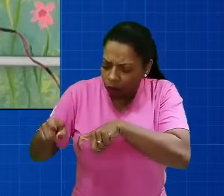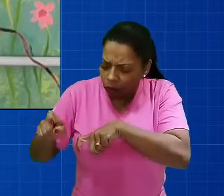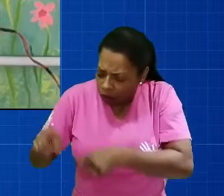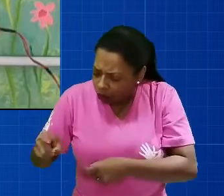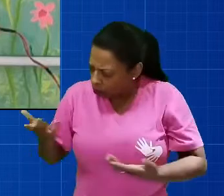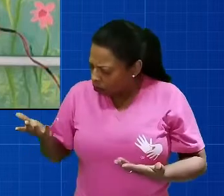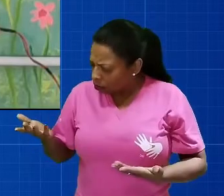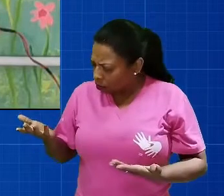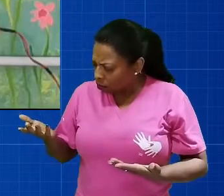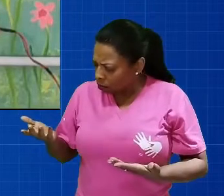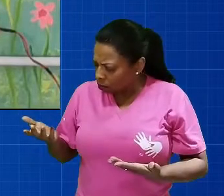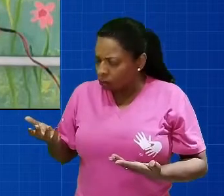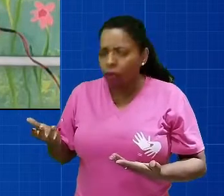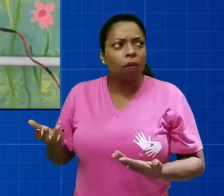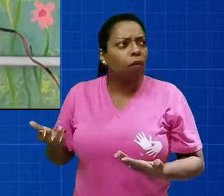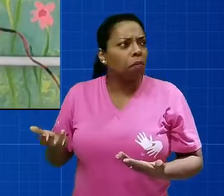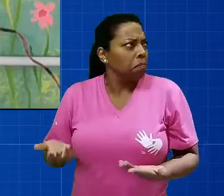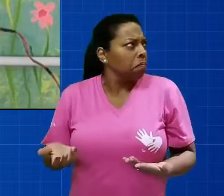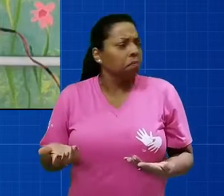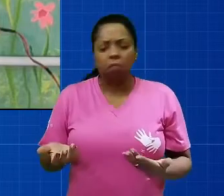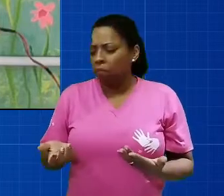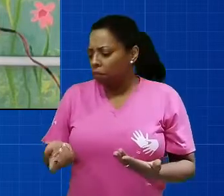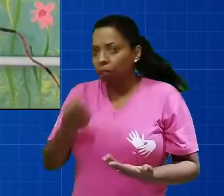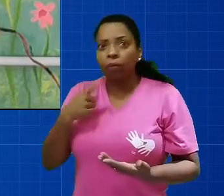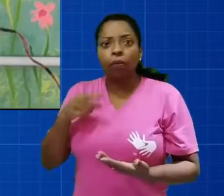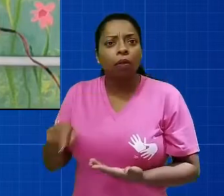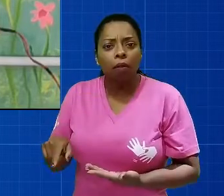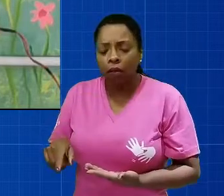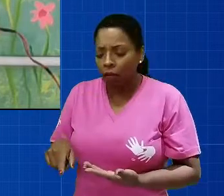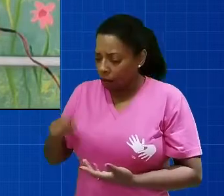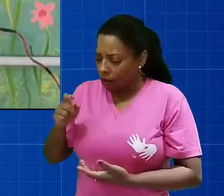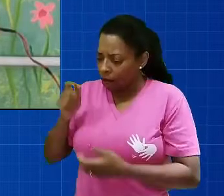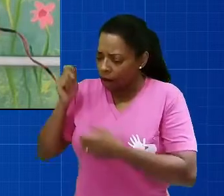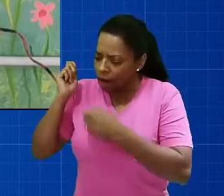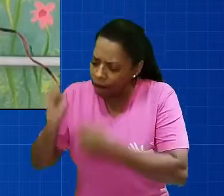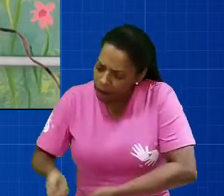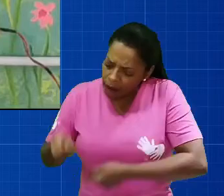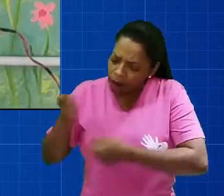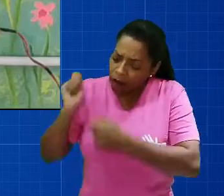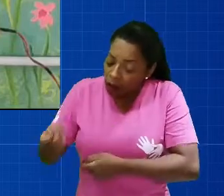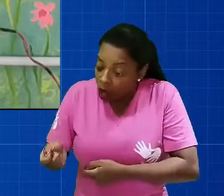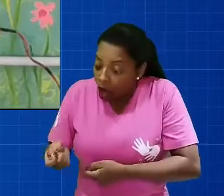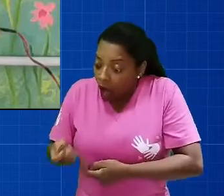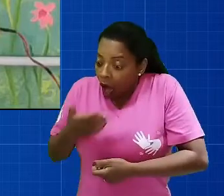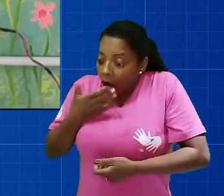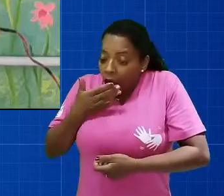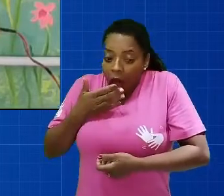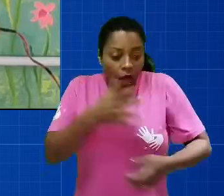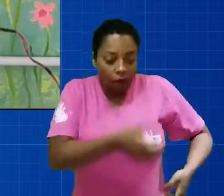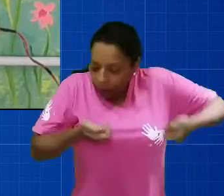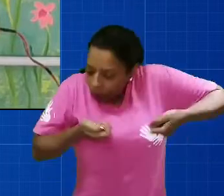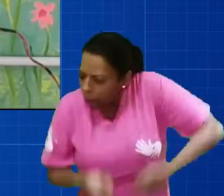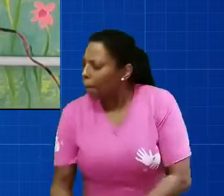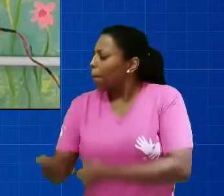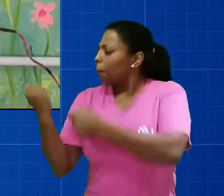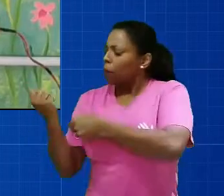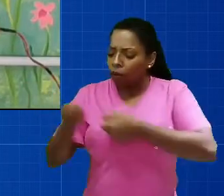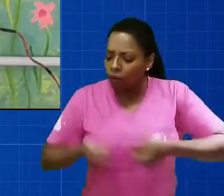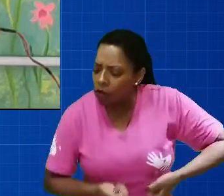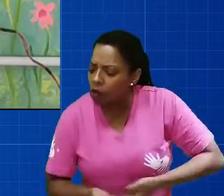até que ele bateu numa coisa dura. Então, com a sua enxada, ele começou a cavar.